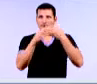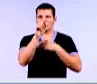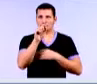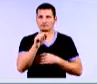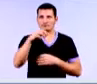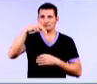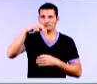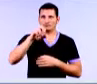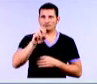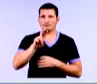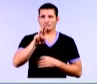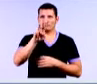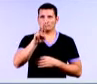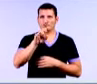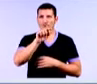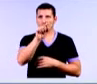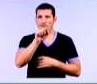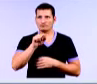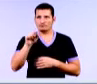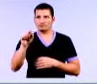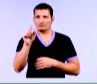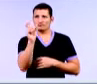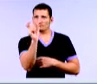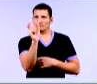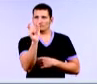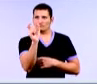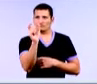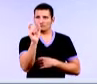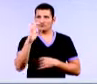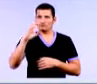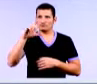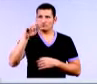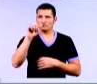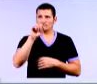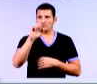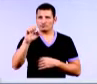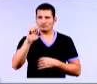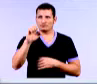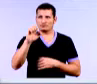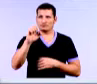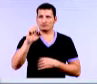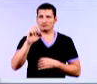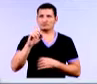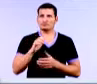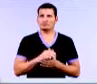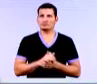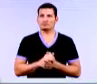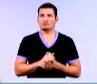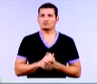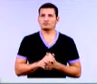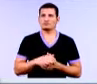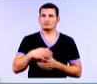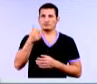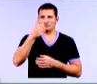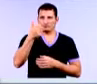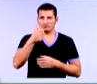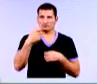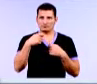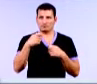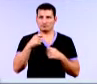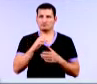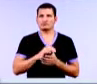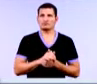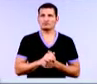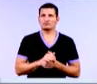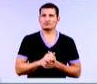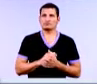opção Class. Class é classe em inglês. E aí eu crio, olha aí. Primeira coisa que eu tenho que definir